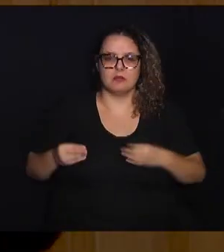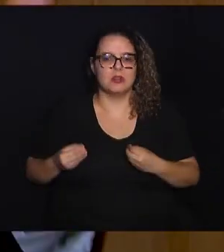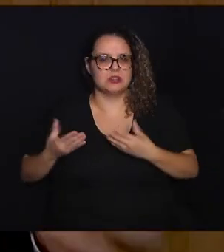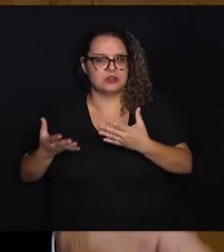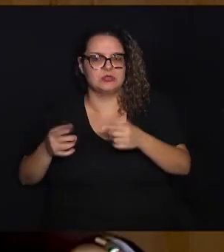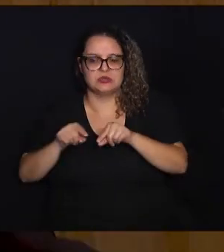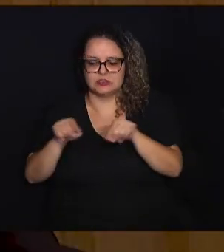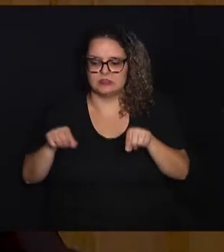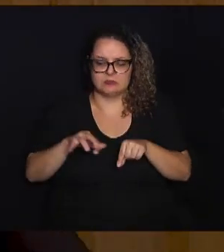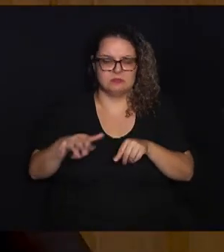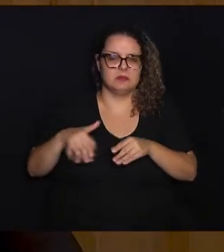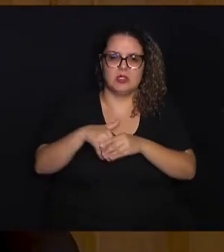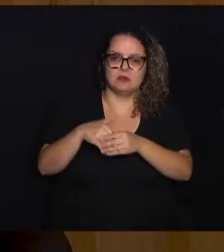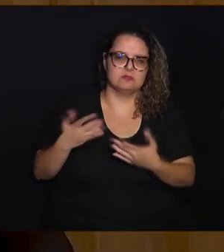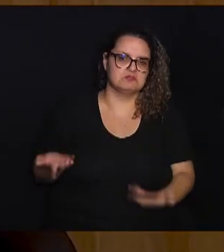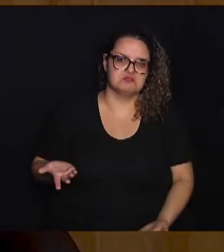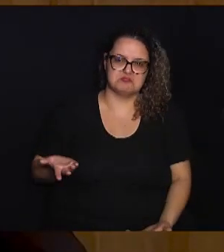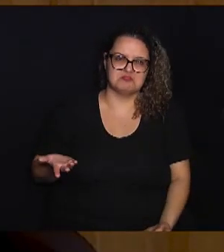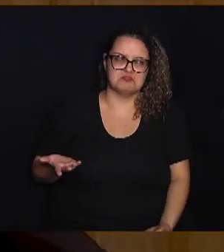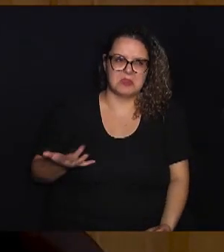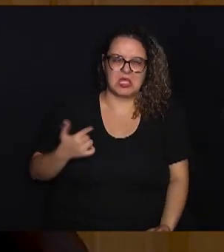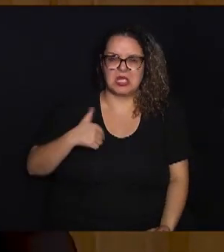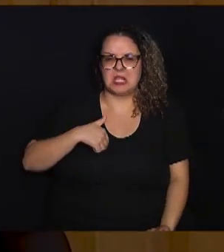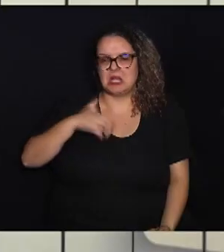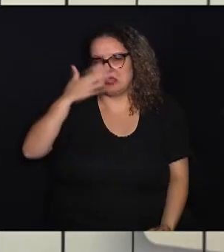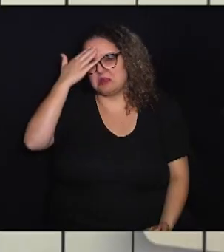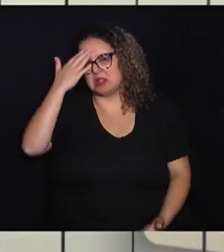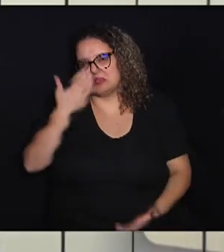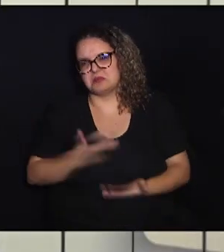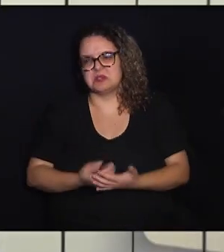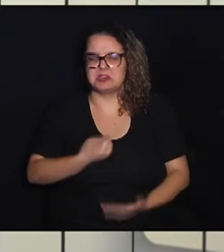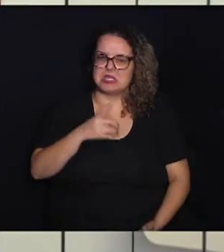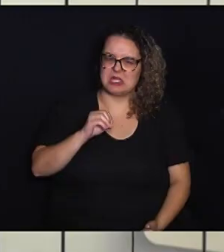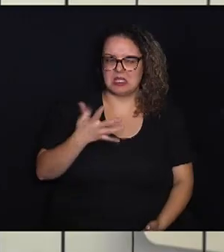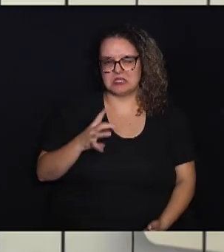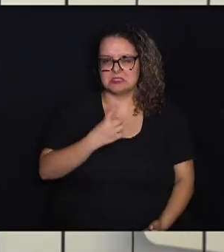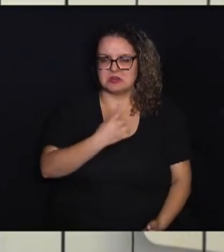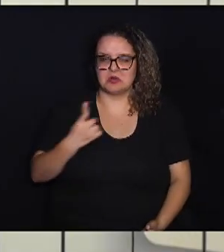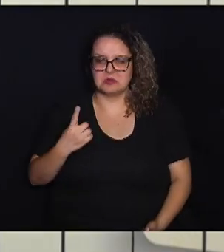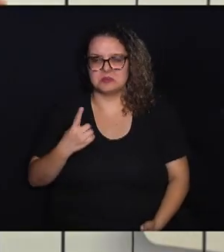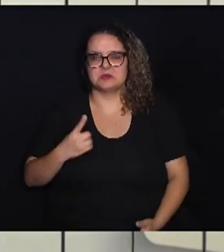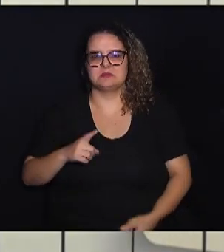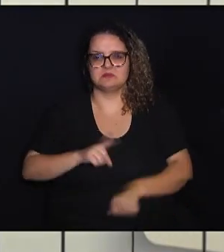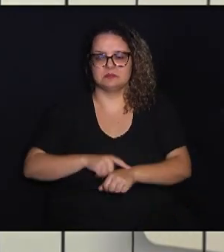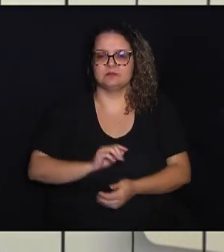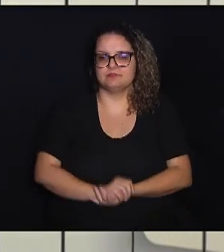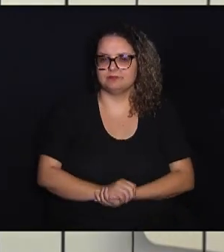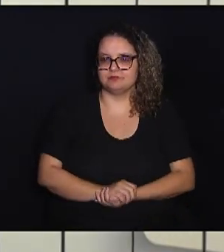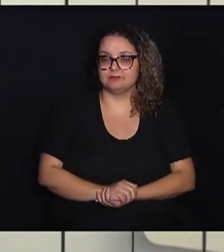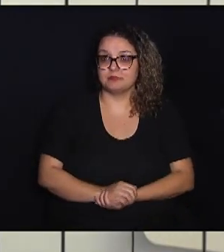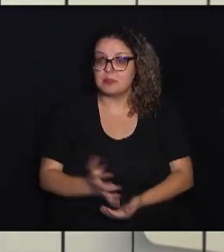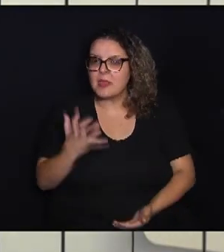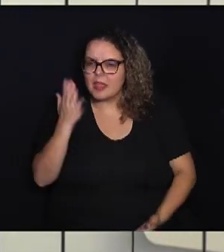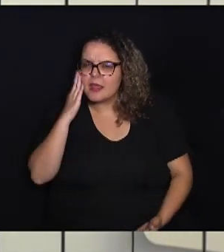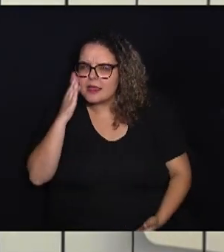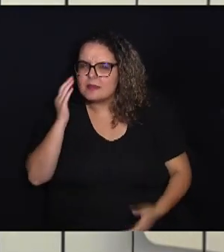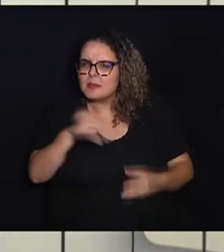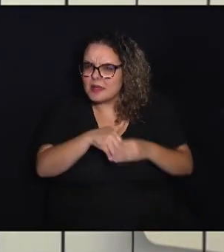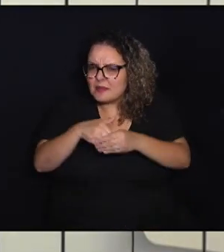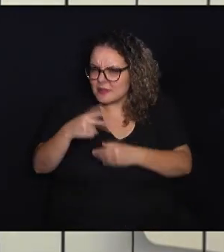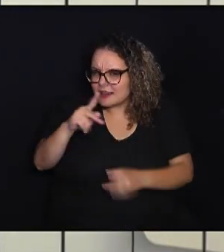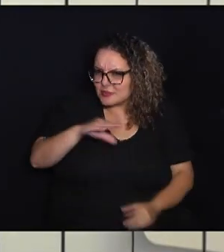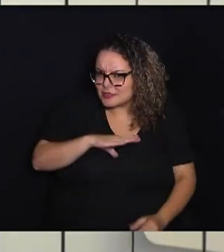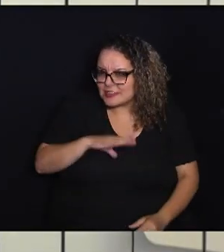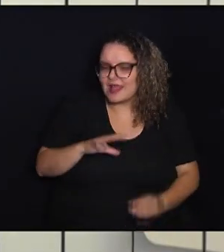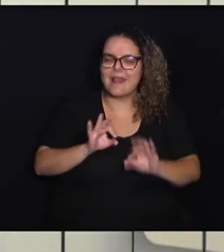urnas, etc. Eu acredito que por volta de 10, 11 horas. Quer saber como foi a votação na sua cidade? Tem um jeito bem